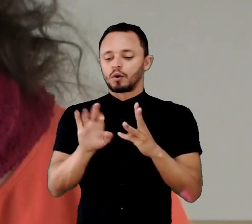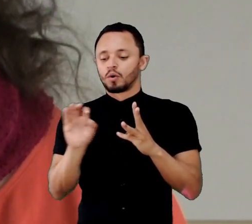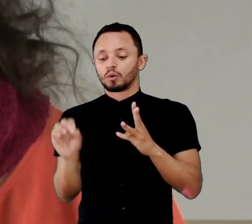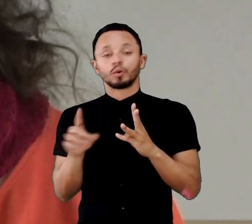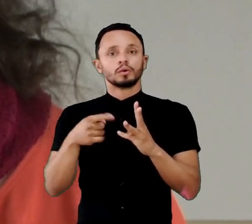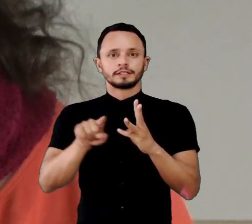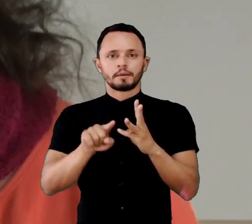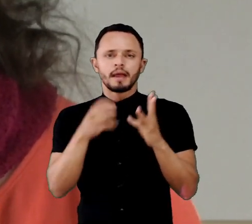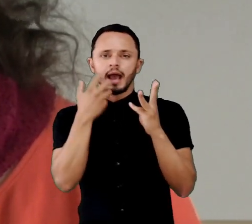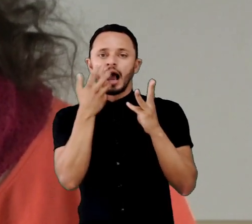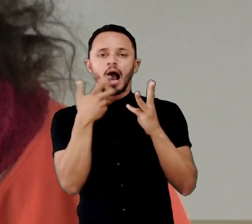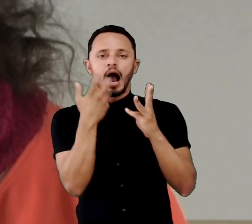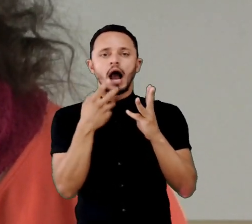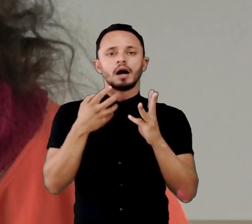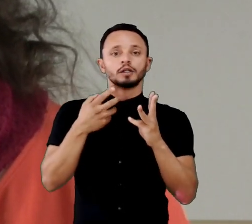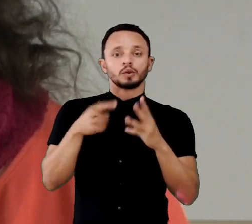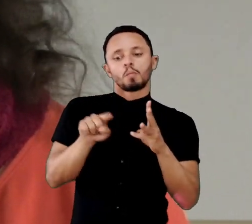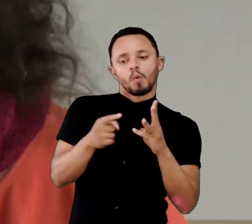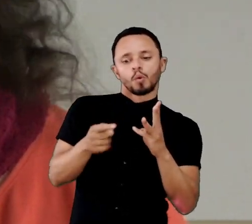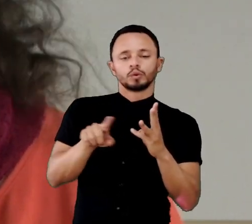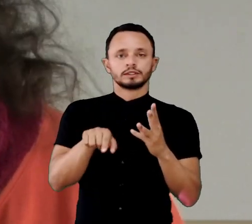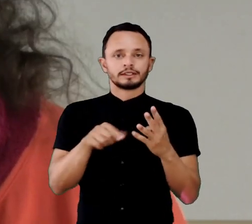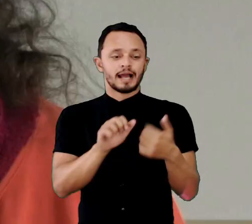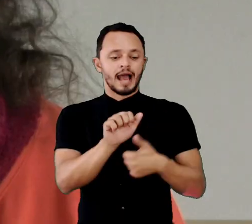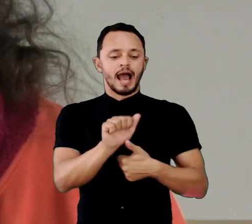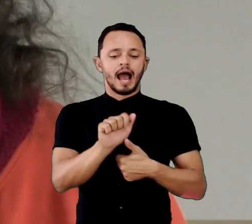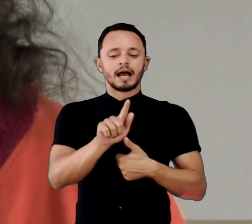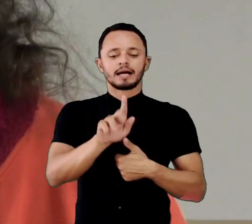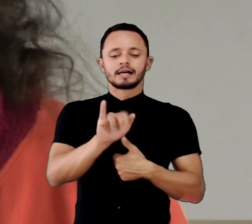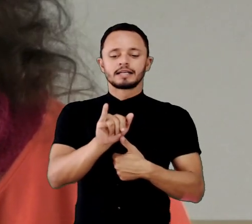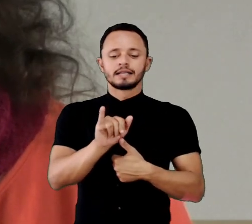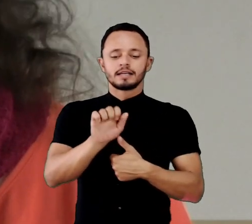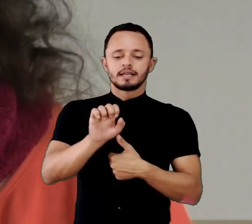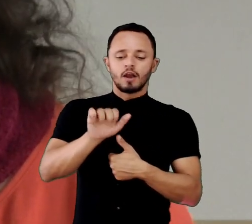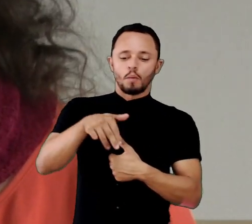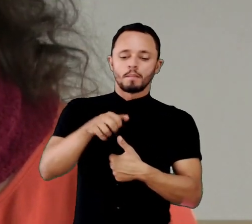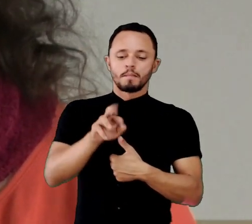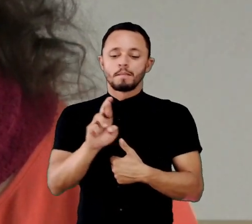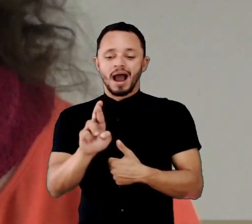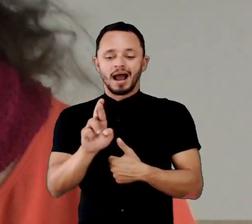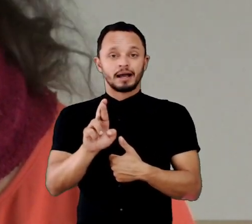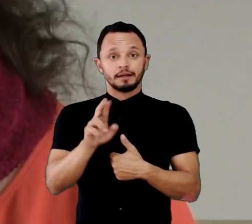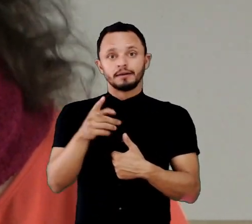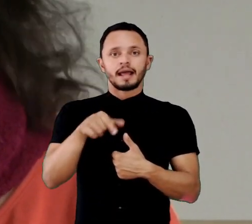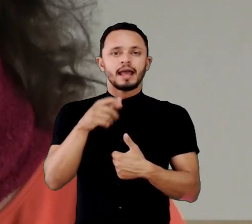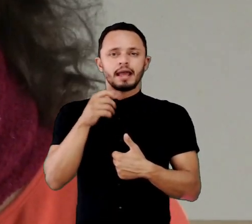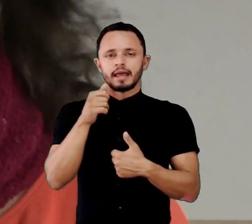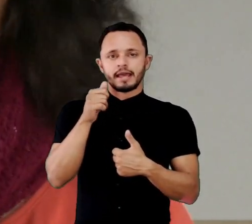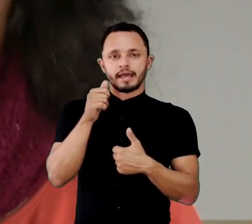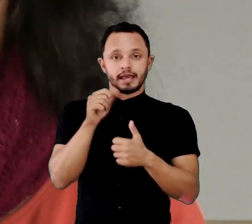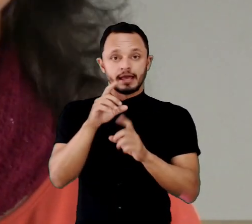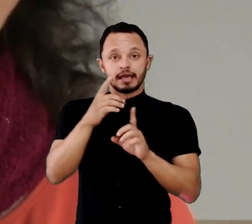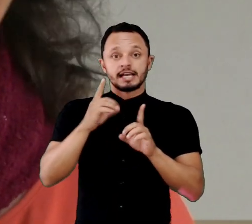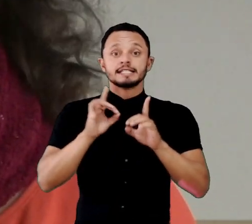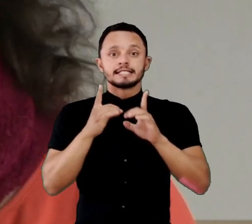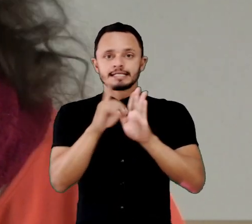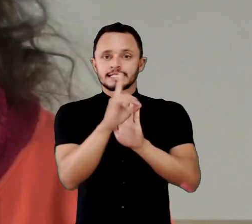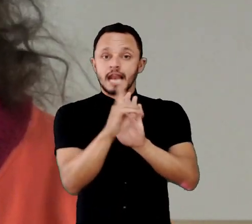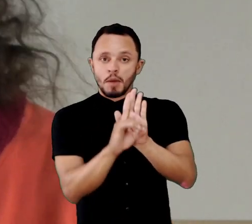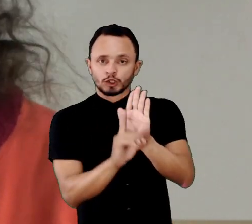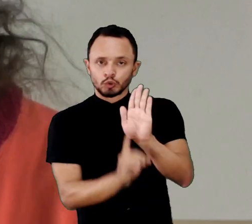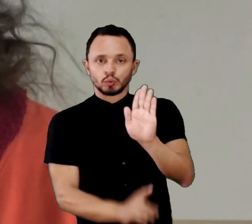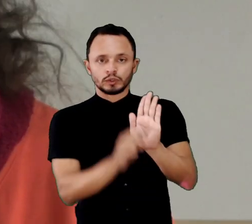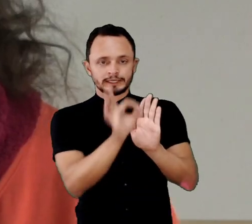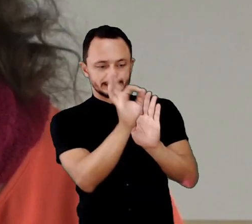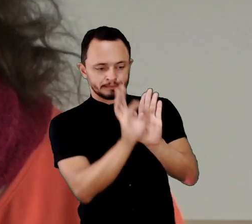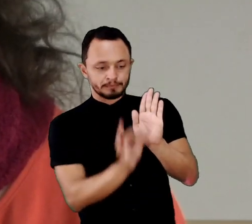gente a linguagem do canto e da música, a Guiomar de Gramont, né, uma dramaturgista, uma dramaturga que